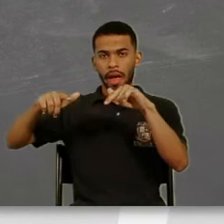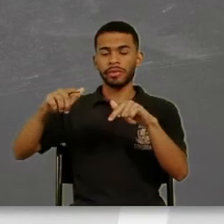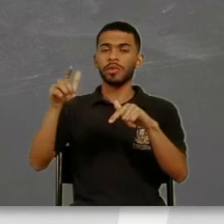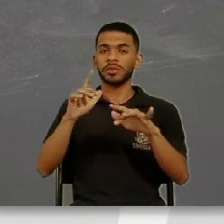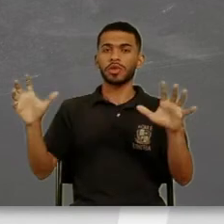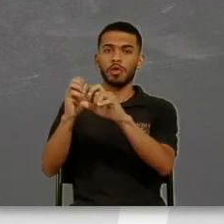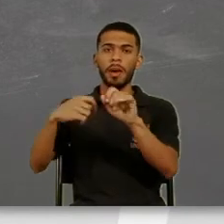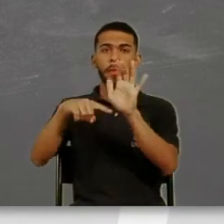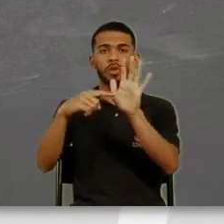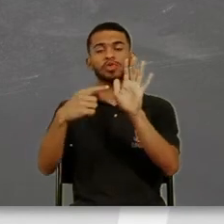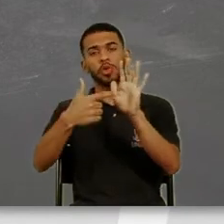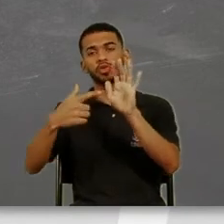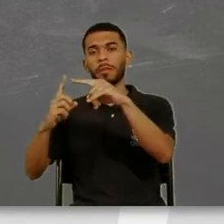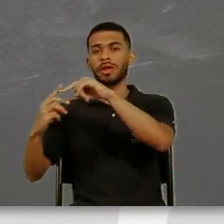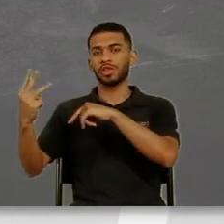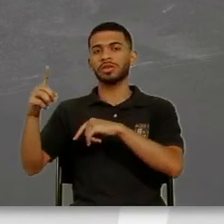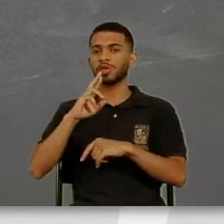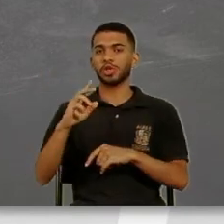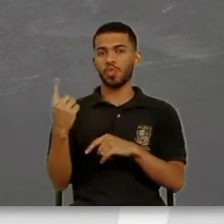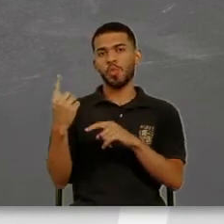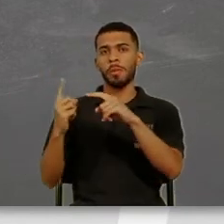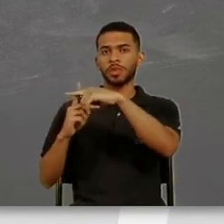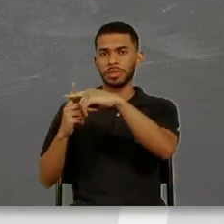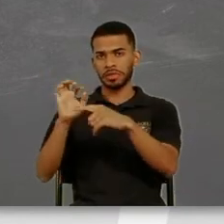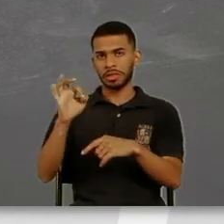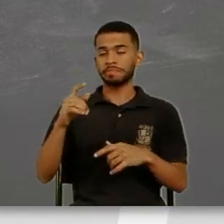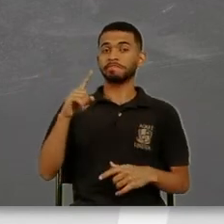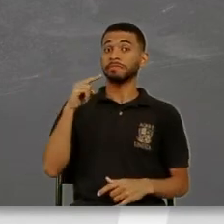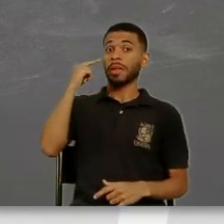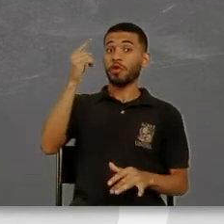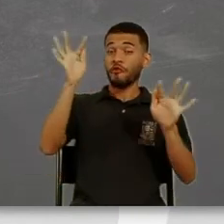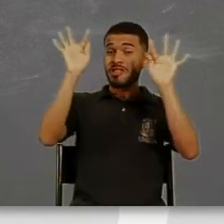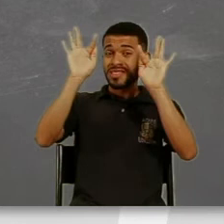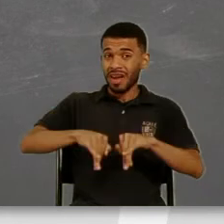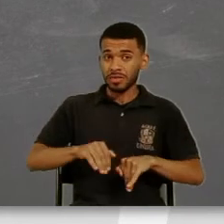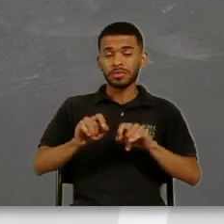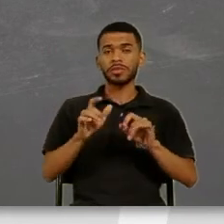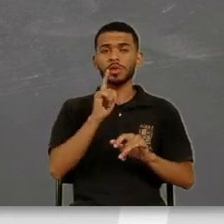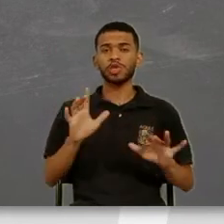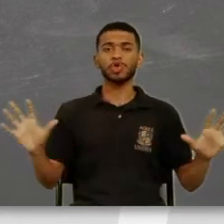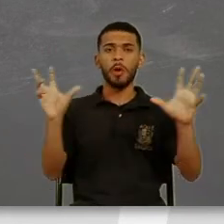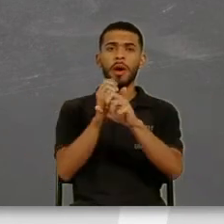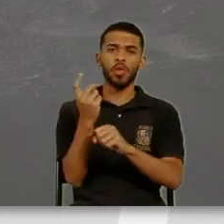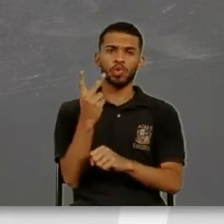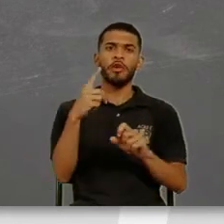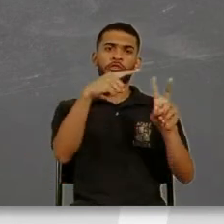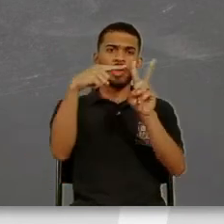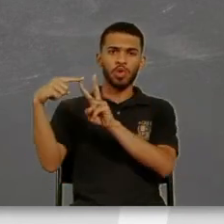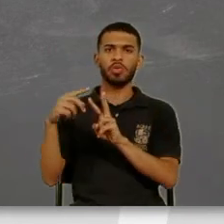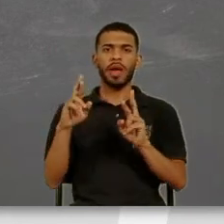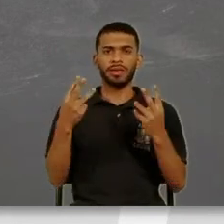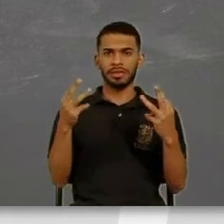menos 2 mais 3, que vai dar 1 positivo. Depois, por fim, é que eu vou somar esses dois vetores agora do R3.